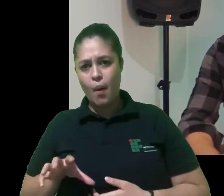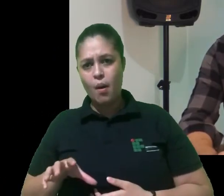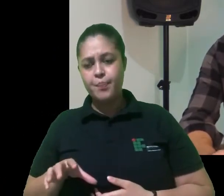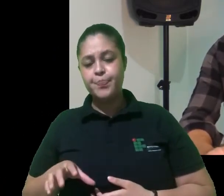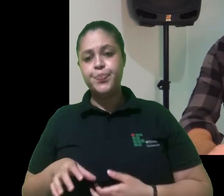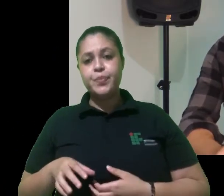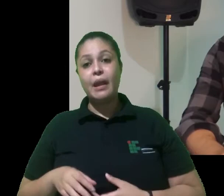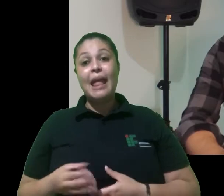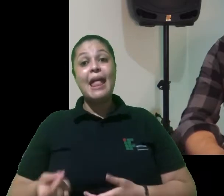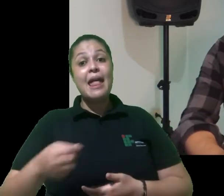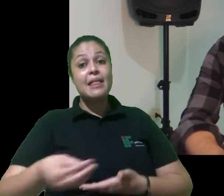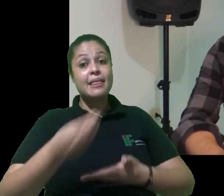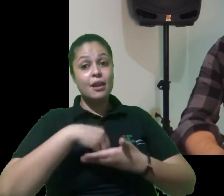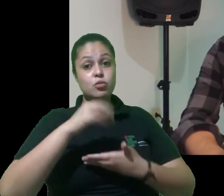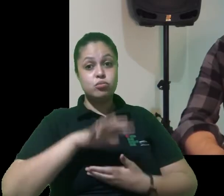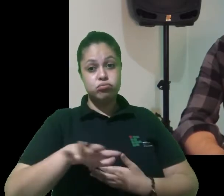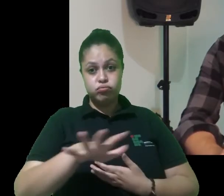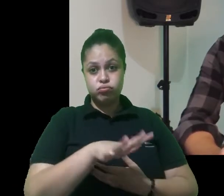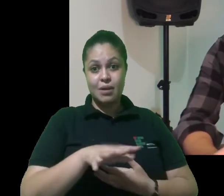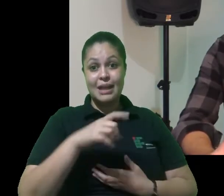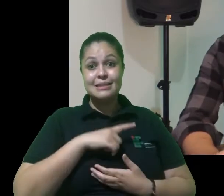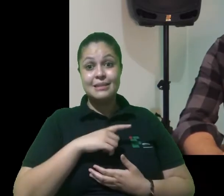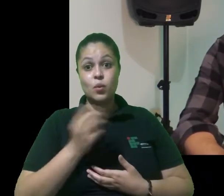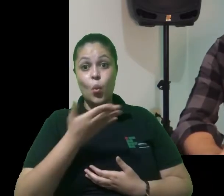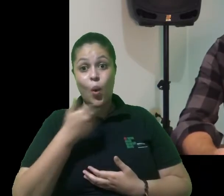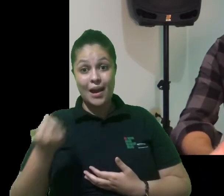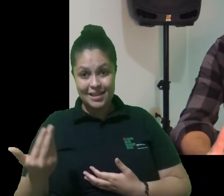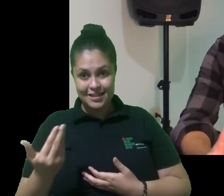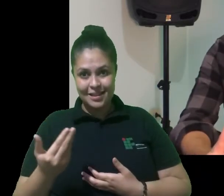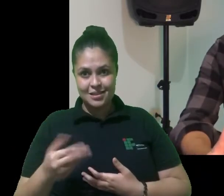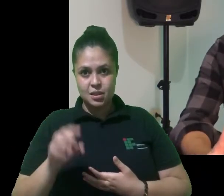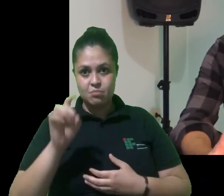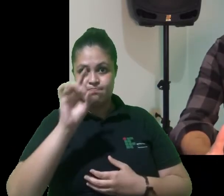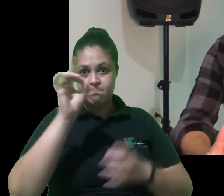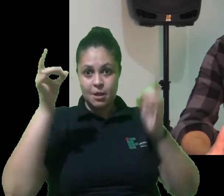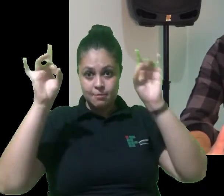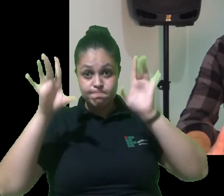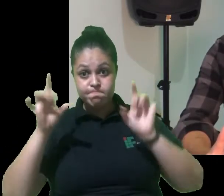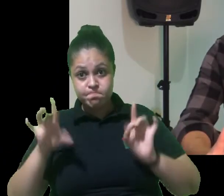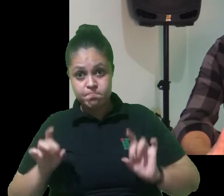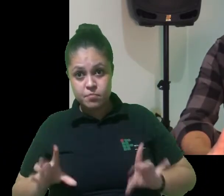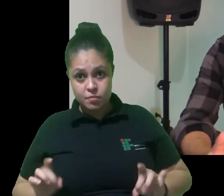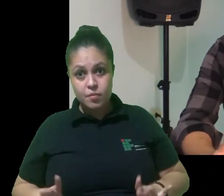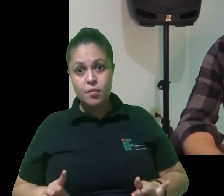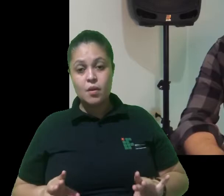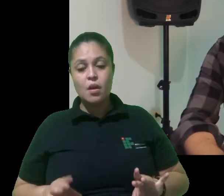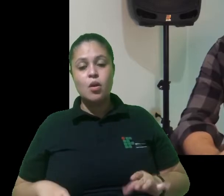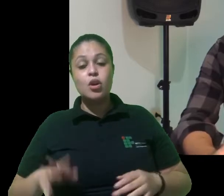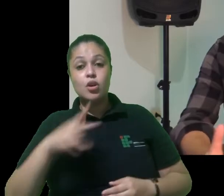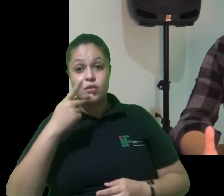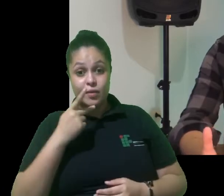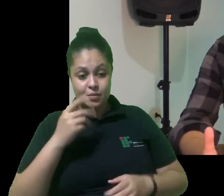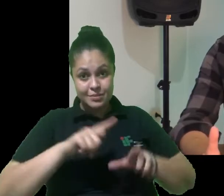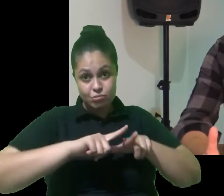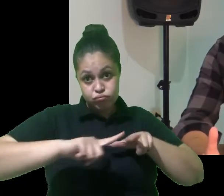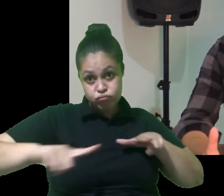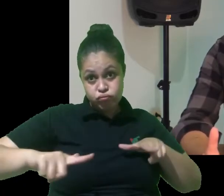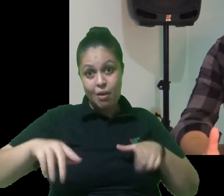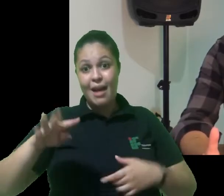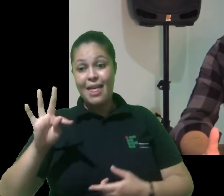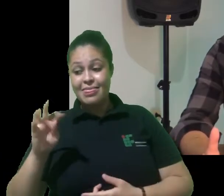relações no território, criando qualidades territoriais diferentes, o que